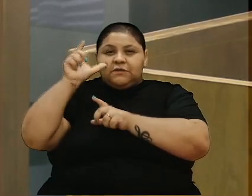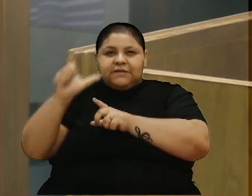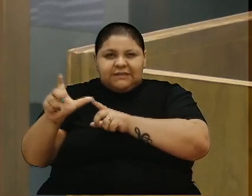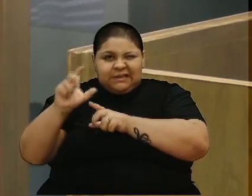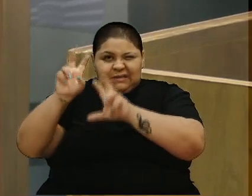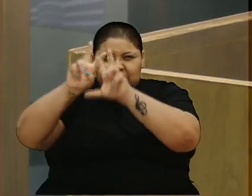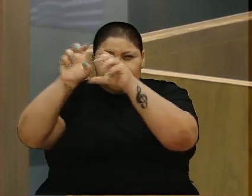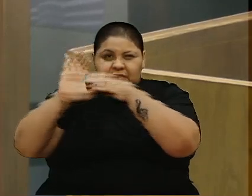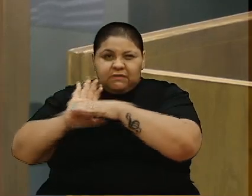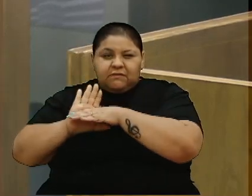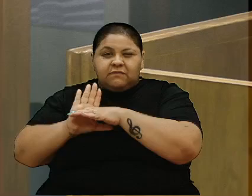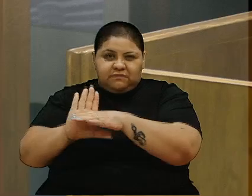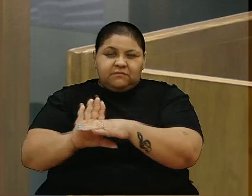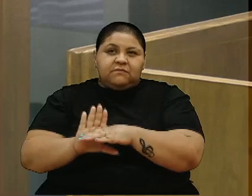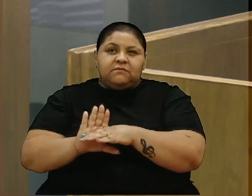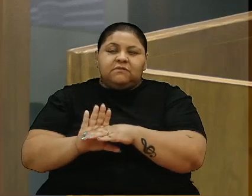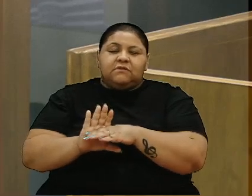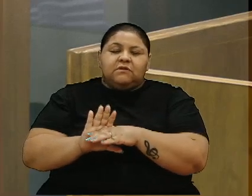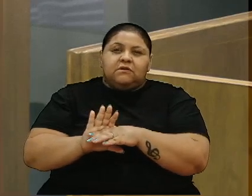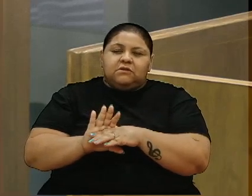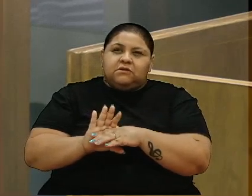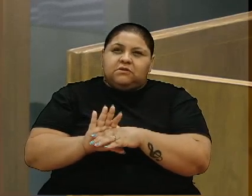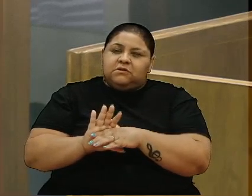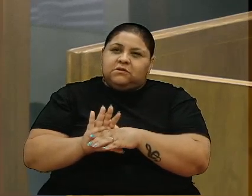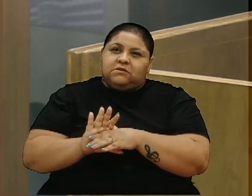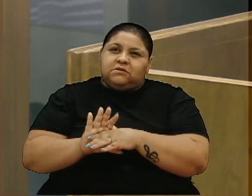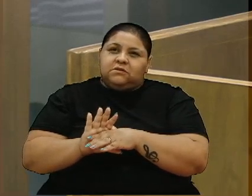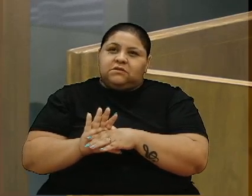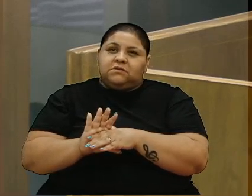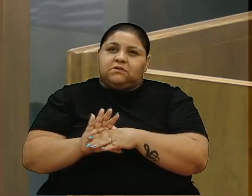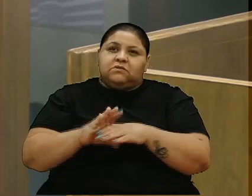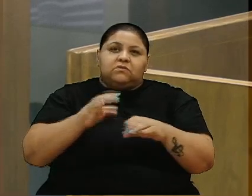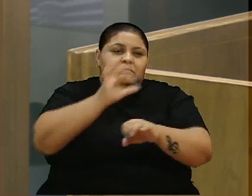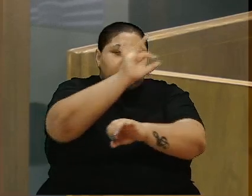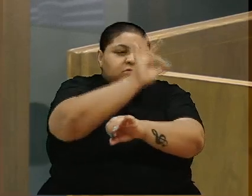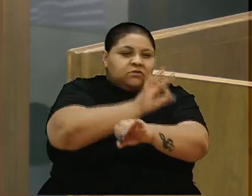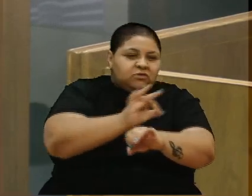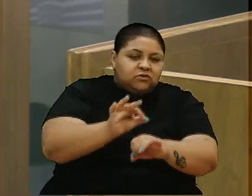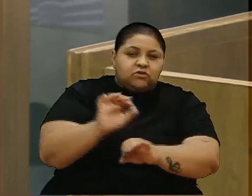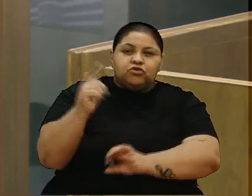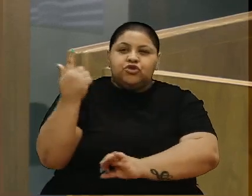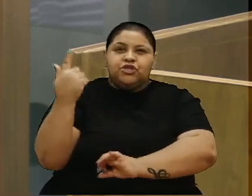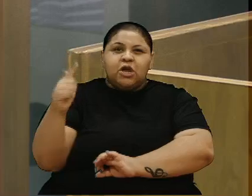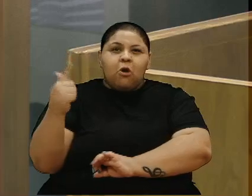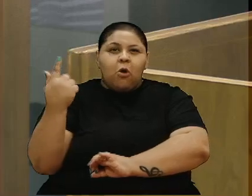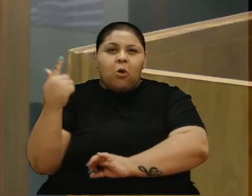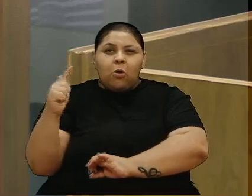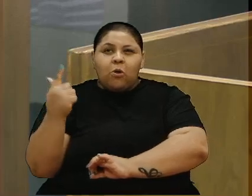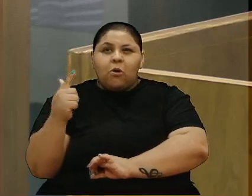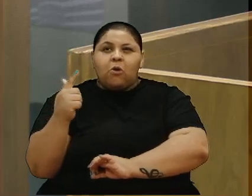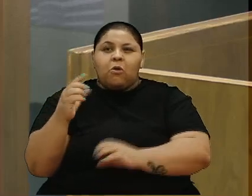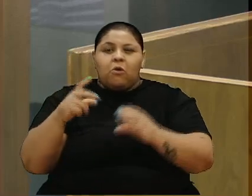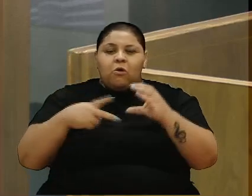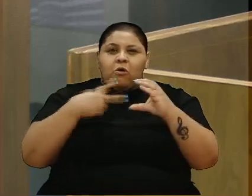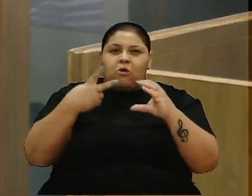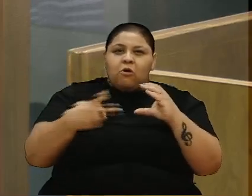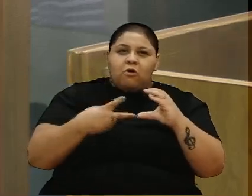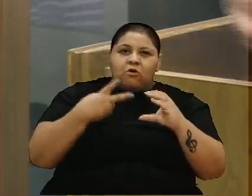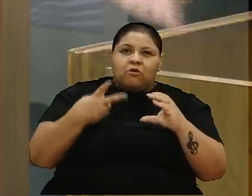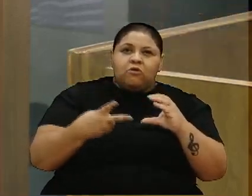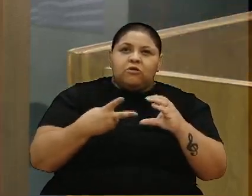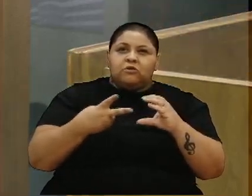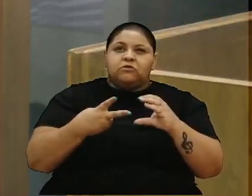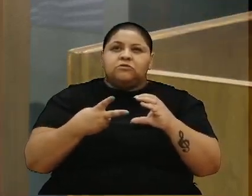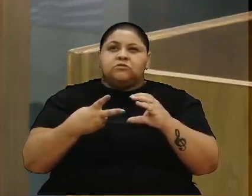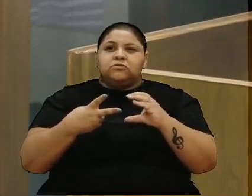parte. Os interessados da Maesa, os arquitetos, geólogos, Câmara de Vereadores, o AB,